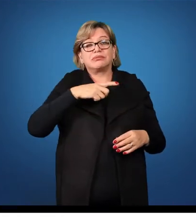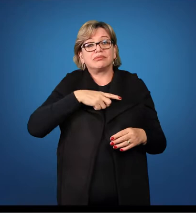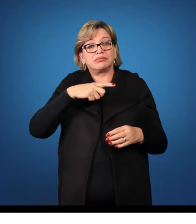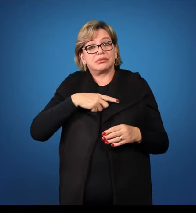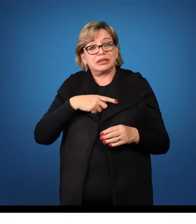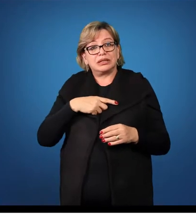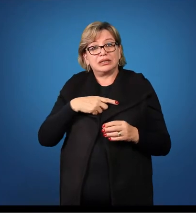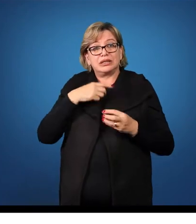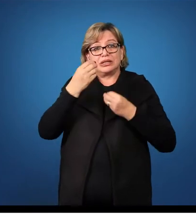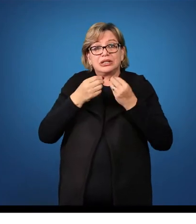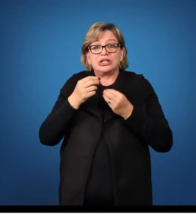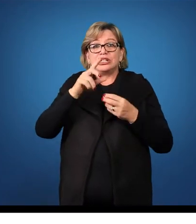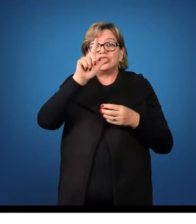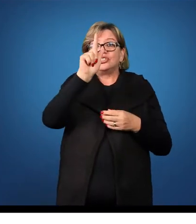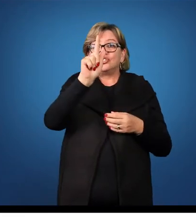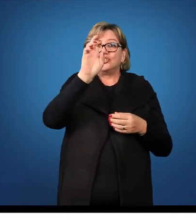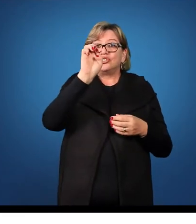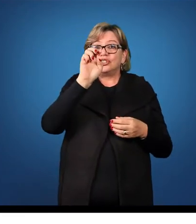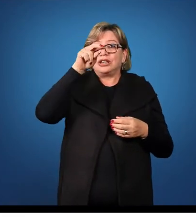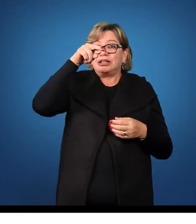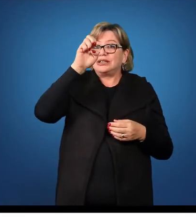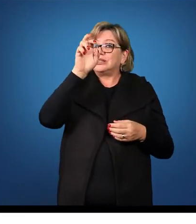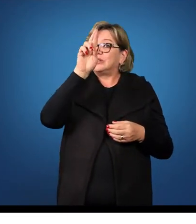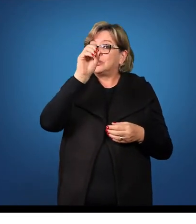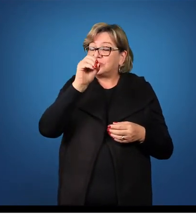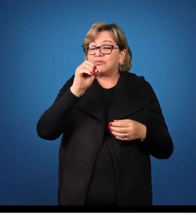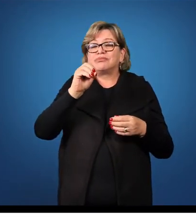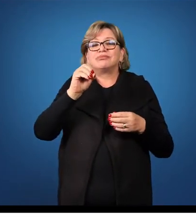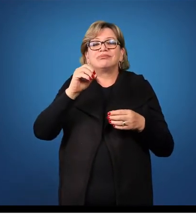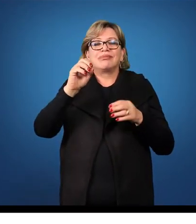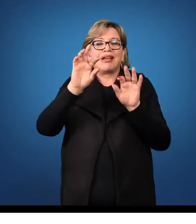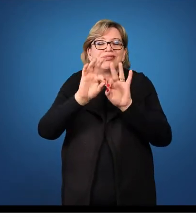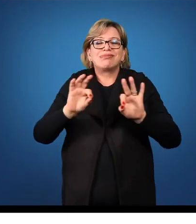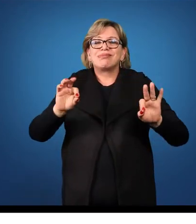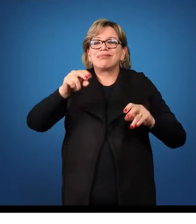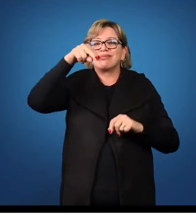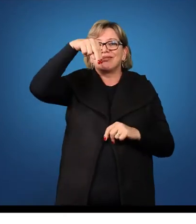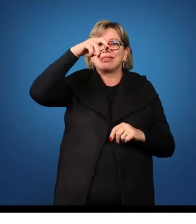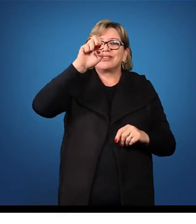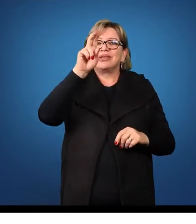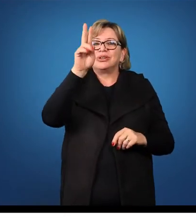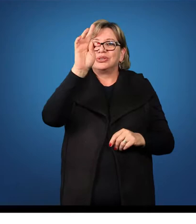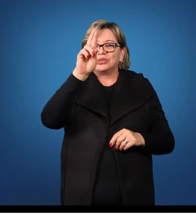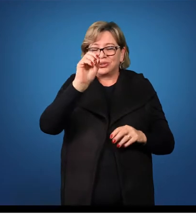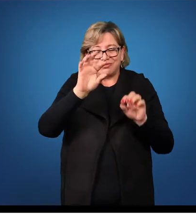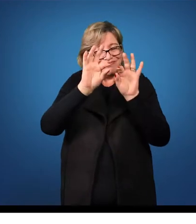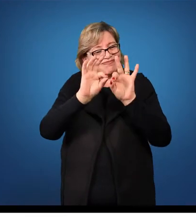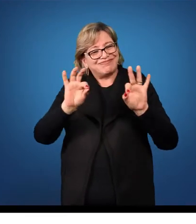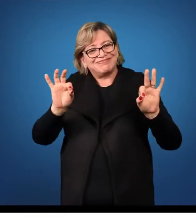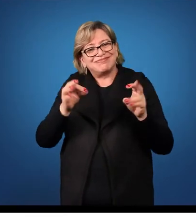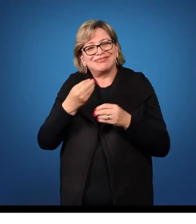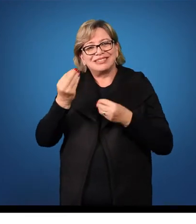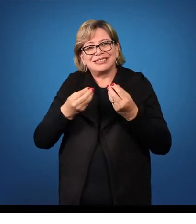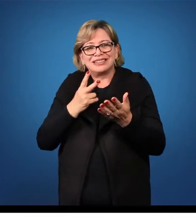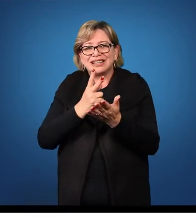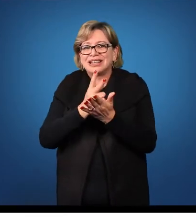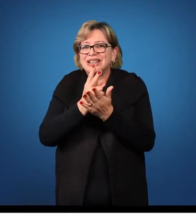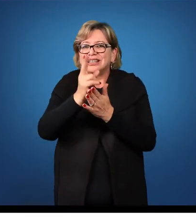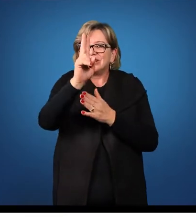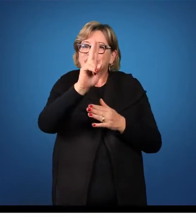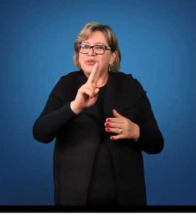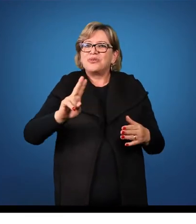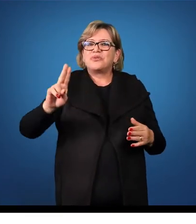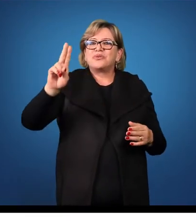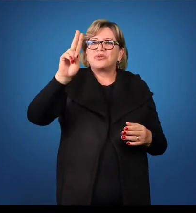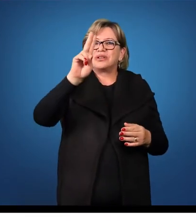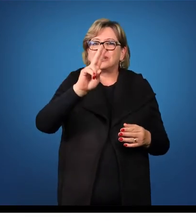também o gênero neutro o gênio neutro declina segue a declinação de